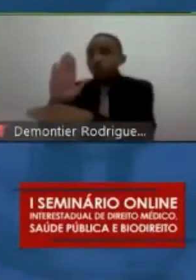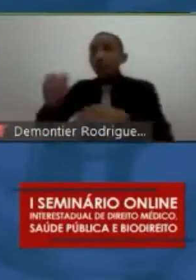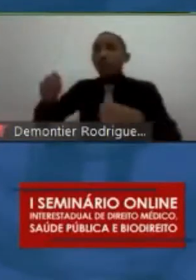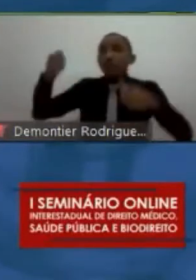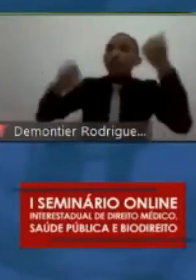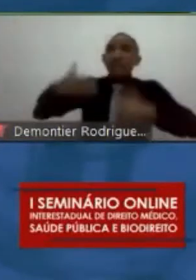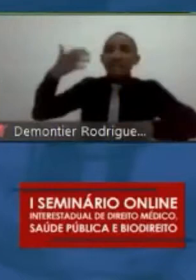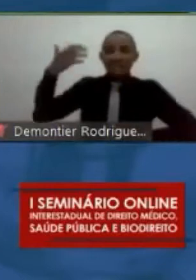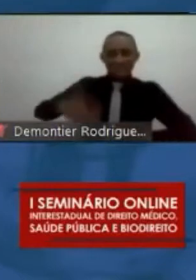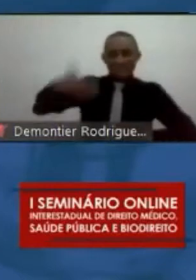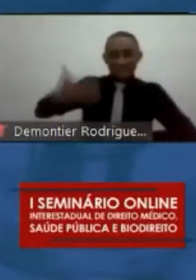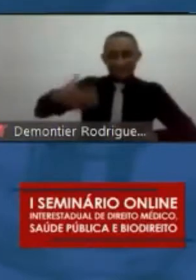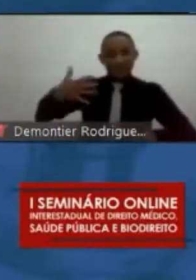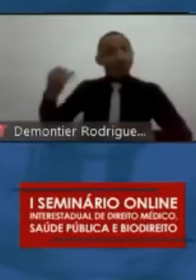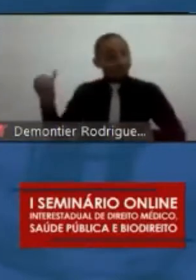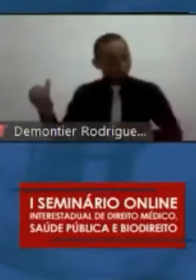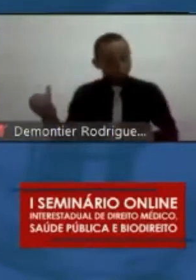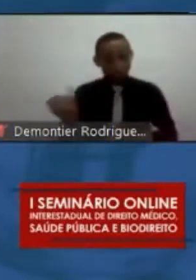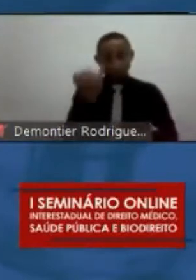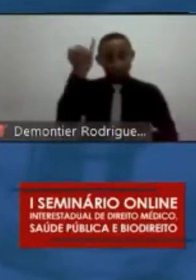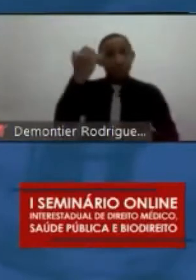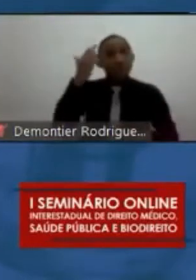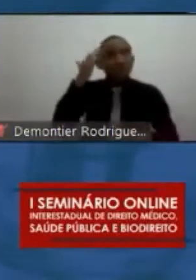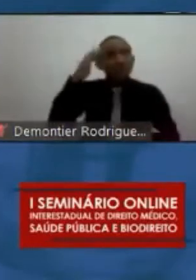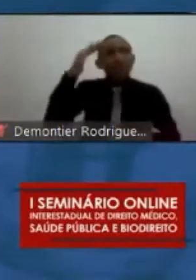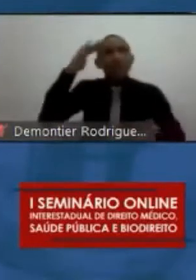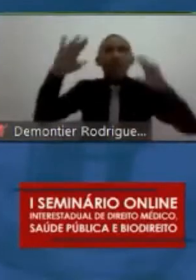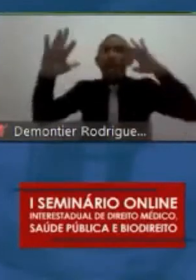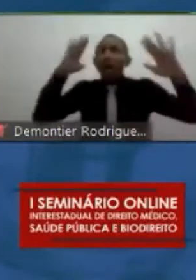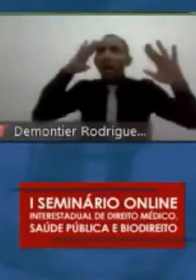isto é um fator determinante na mudança de